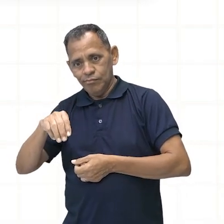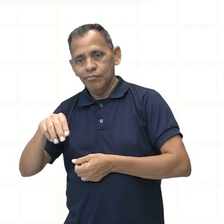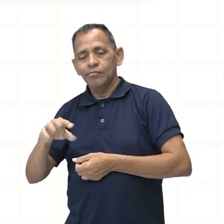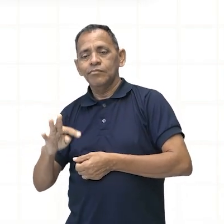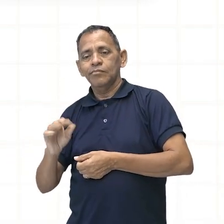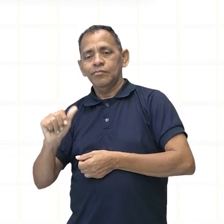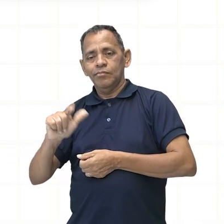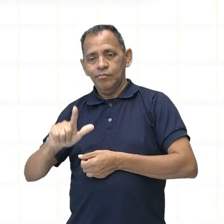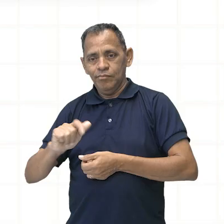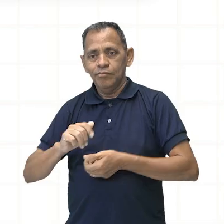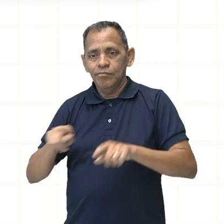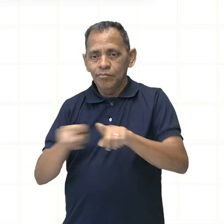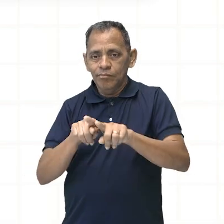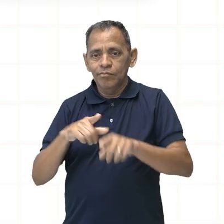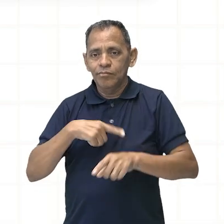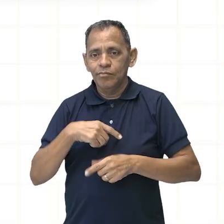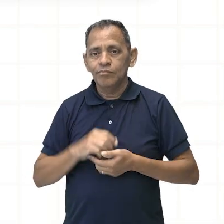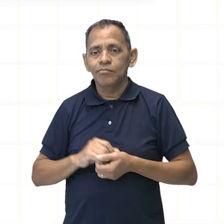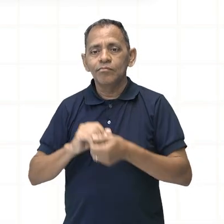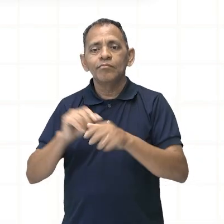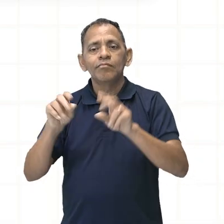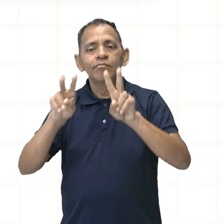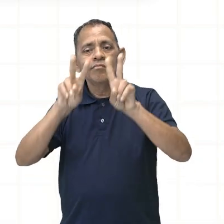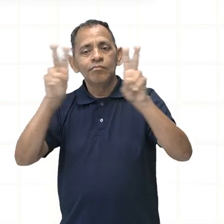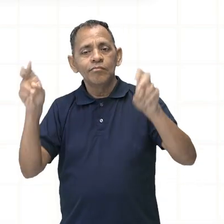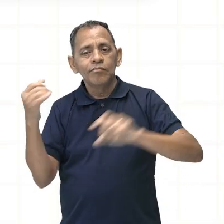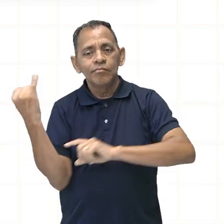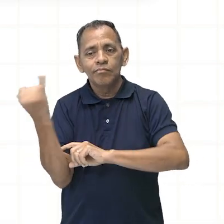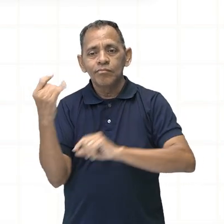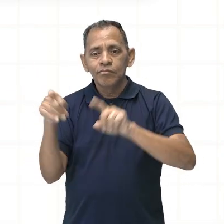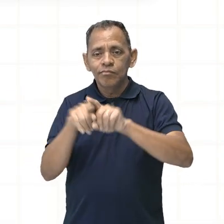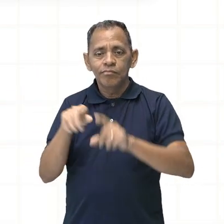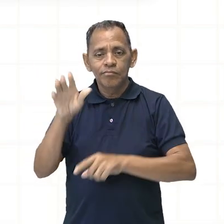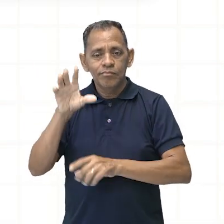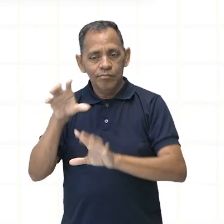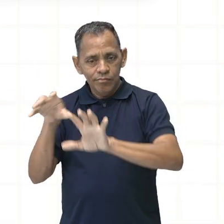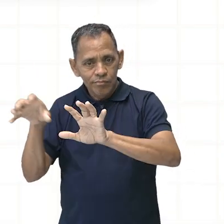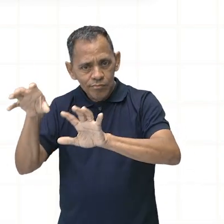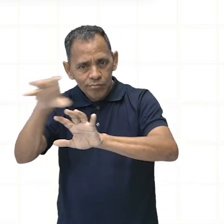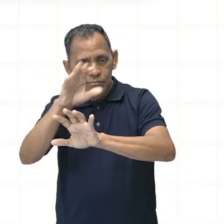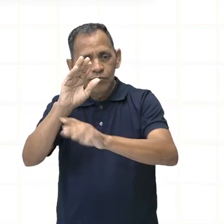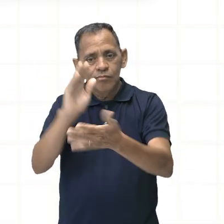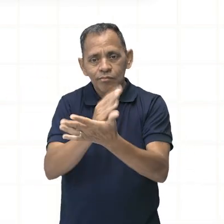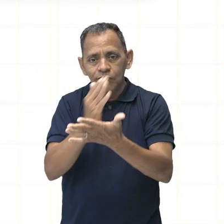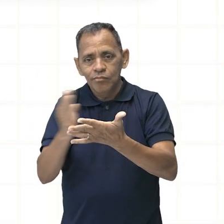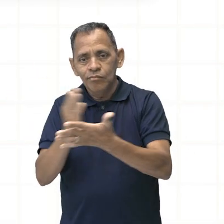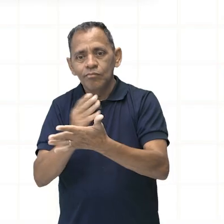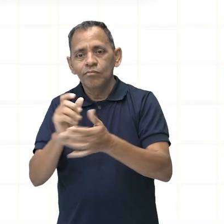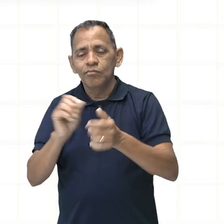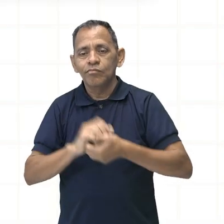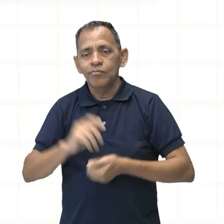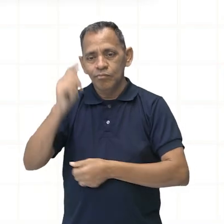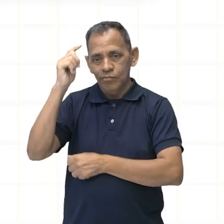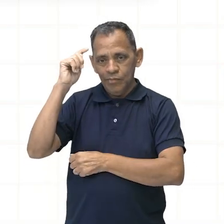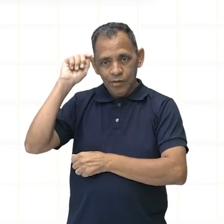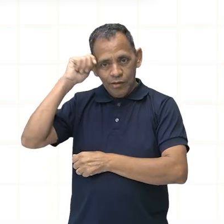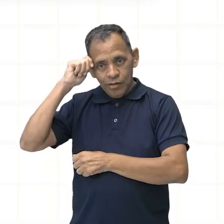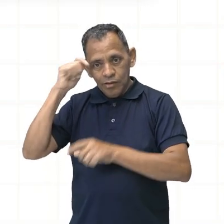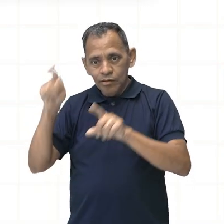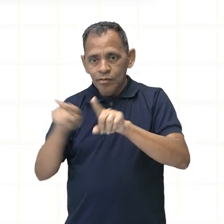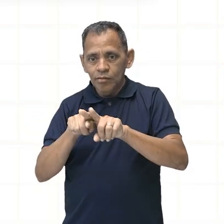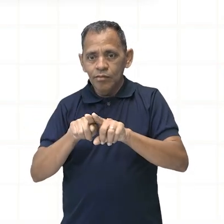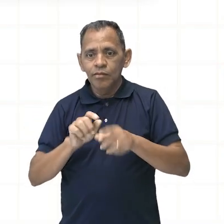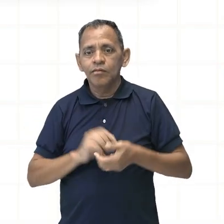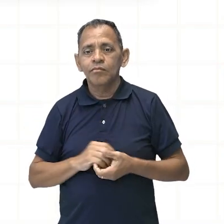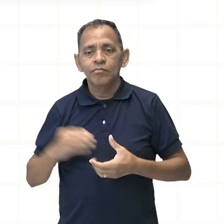chinesa, né? Mas a gente tem uma questão aqui, por exemplo, de algumas regiões da África também fazerem parte do ponto de vista